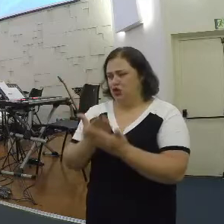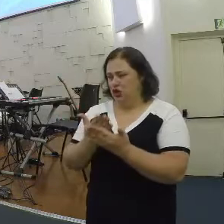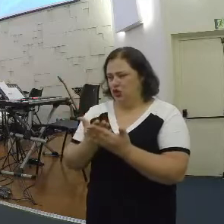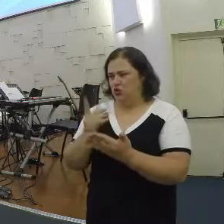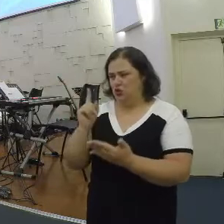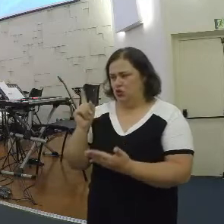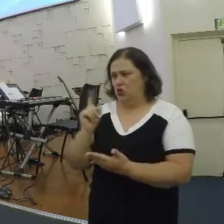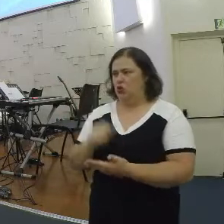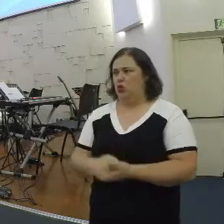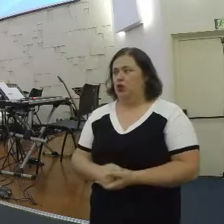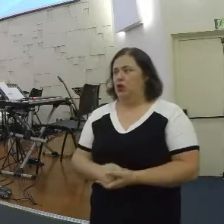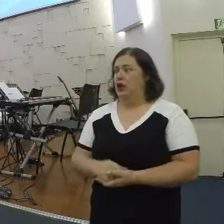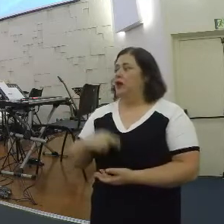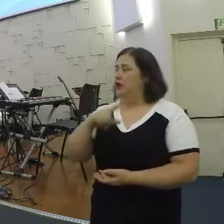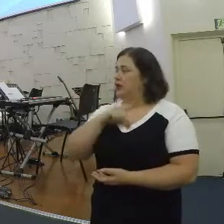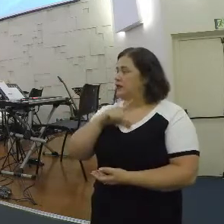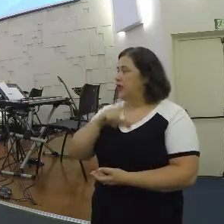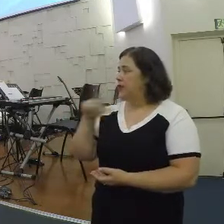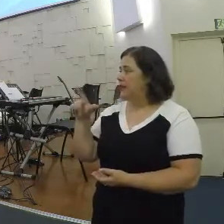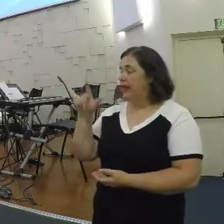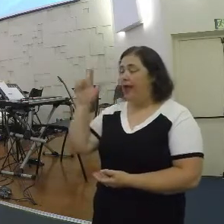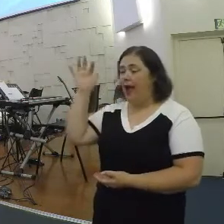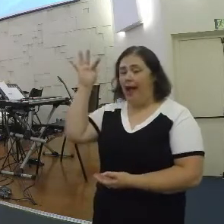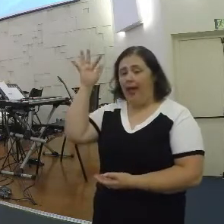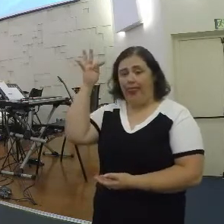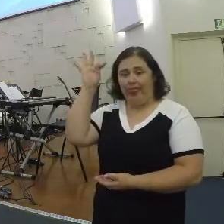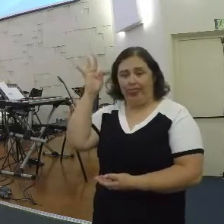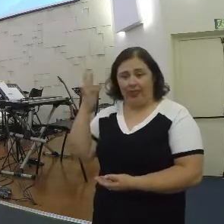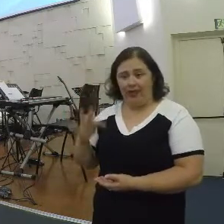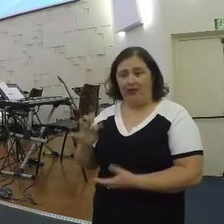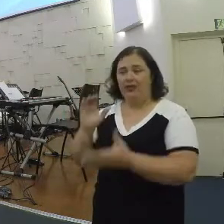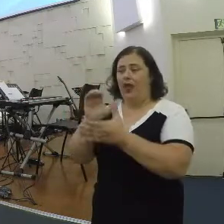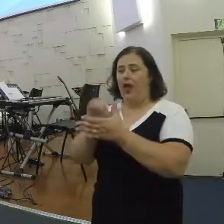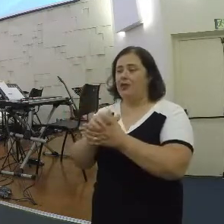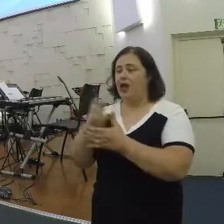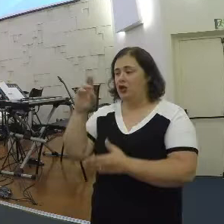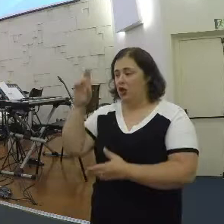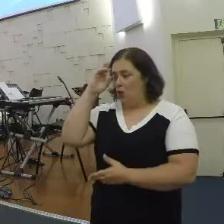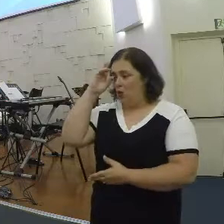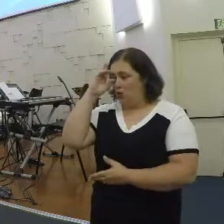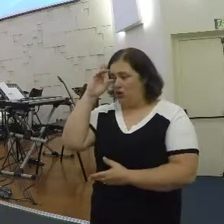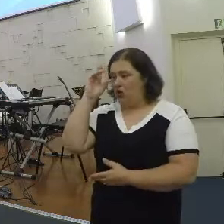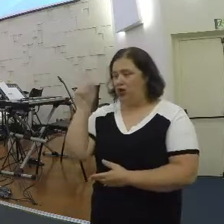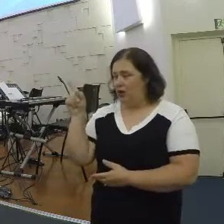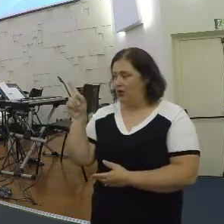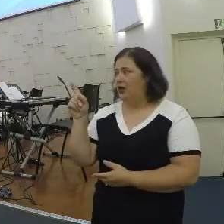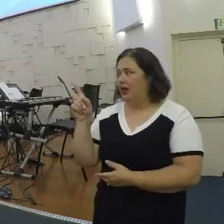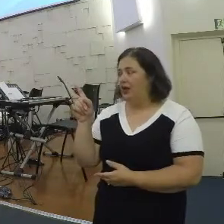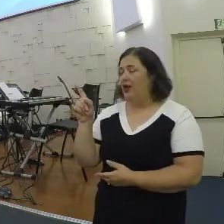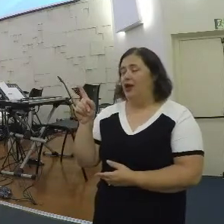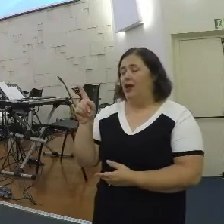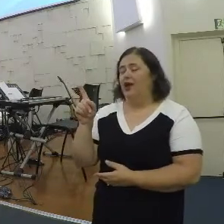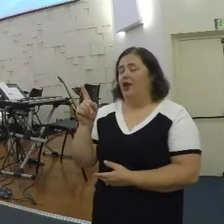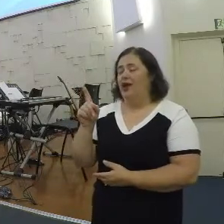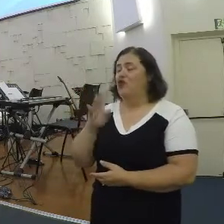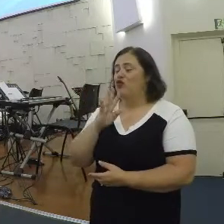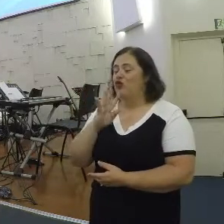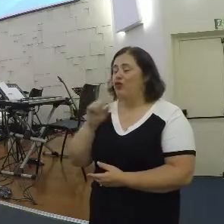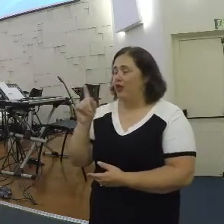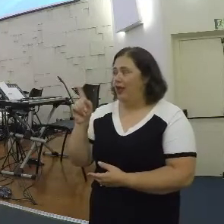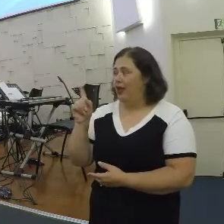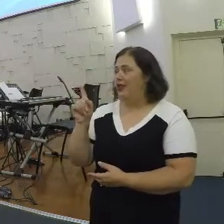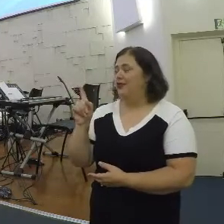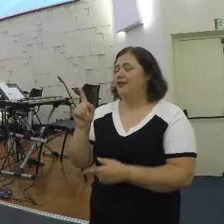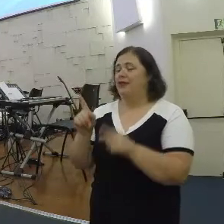a doutora Thaís, nossa irmã em Cristo, é uma entusiasta do trabalho da Aliança Bíblica. Ela já me convidou, eu já preguei para o núcleo